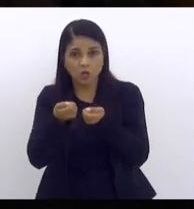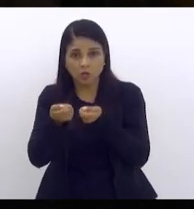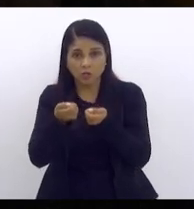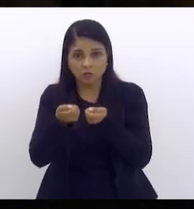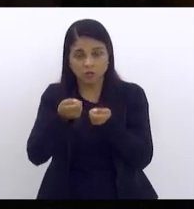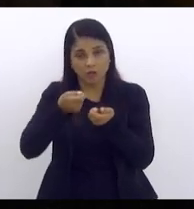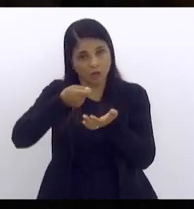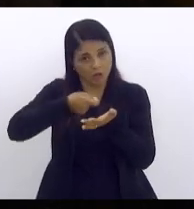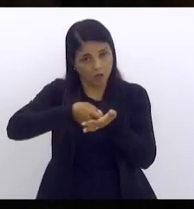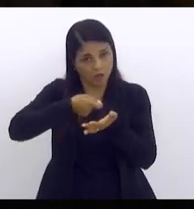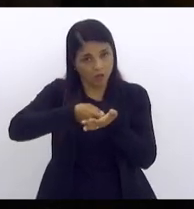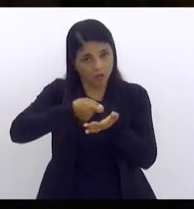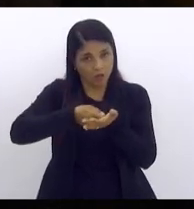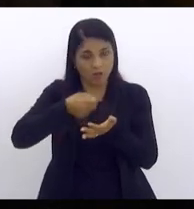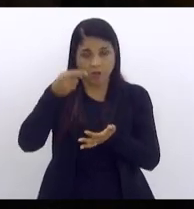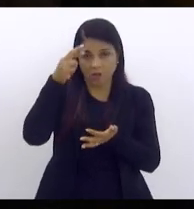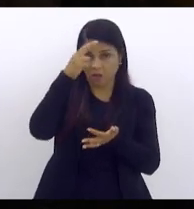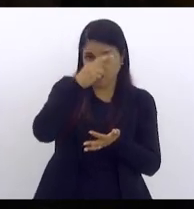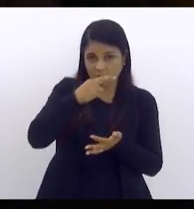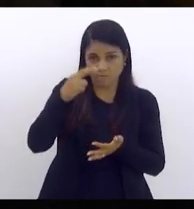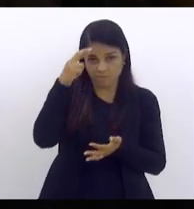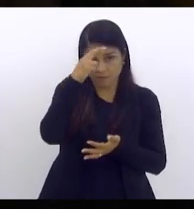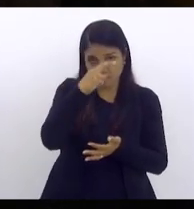e fazer a fiscalização,